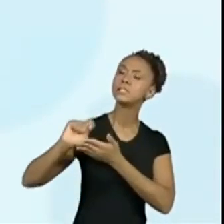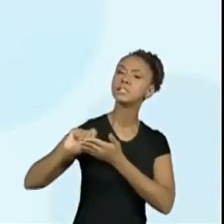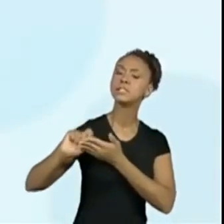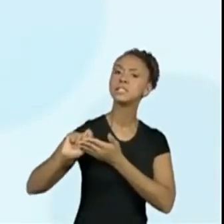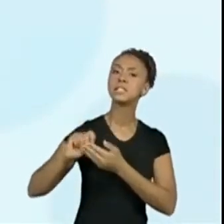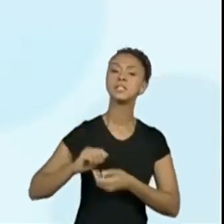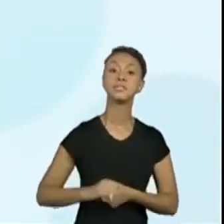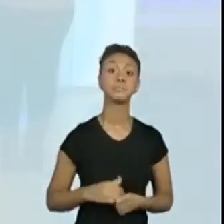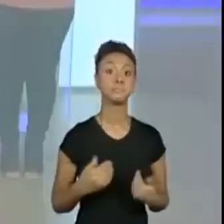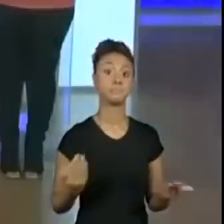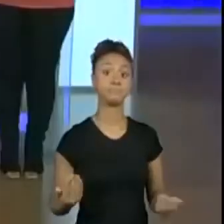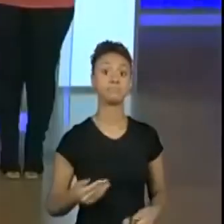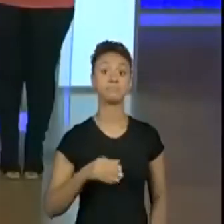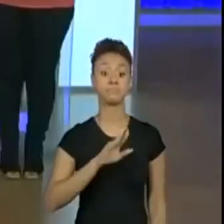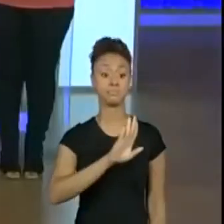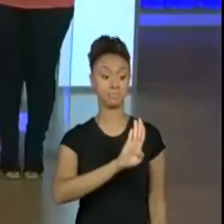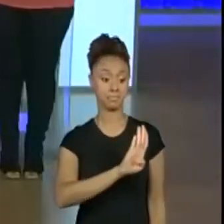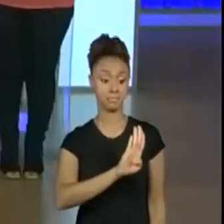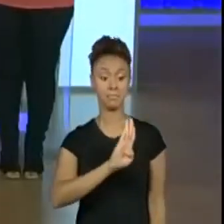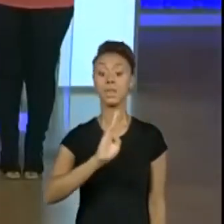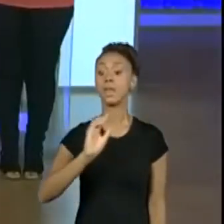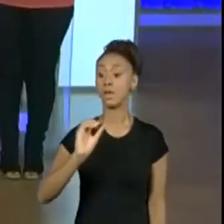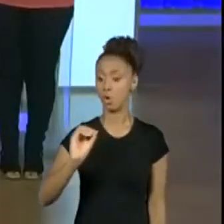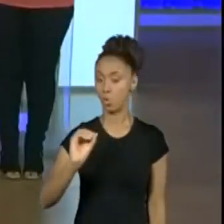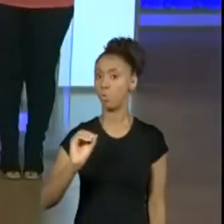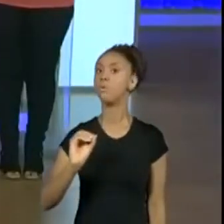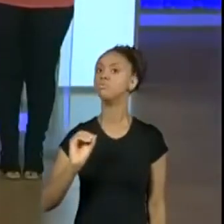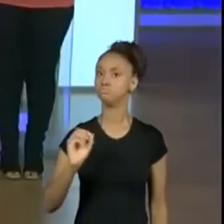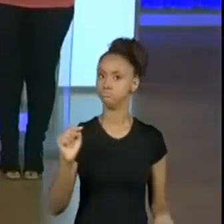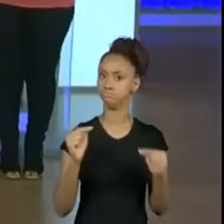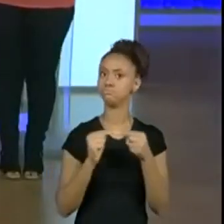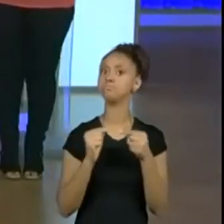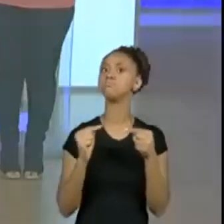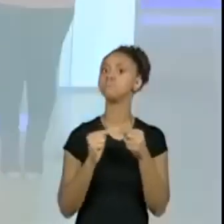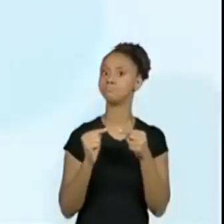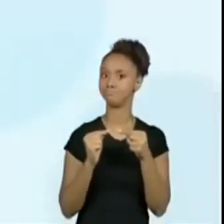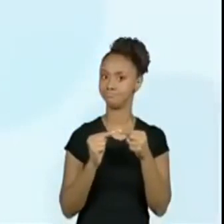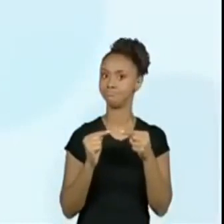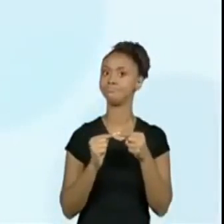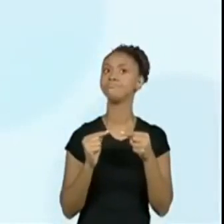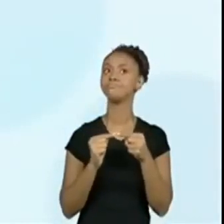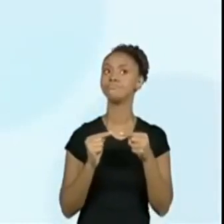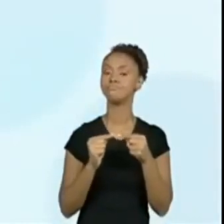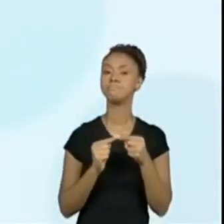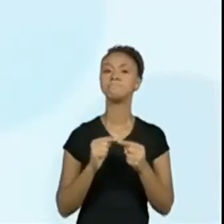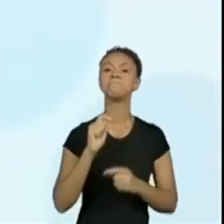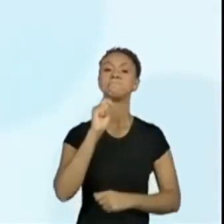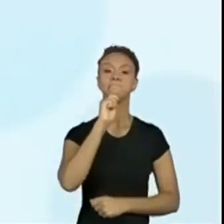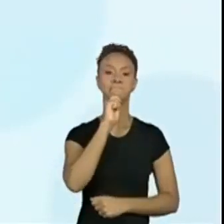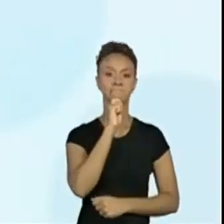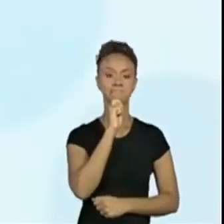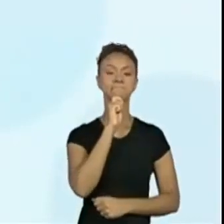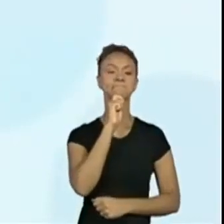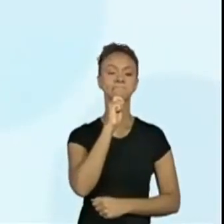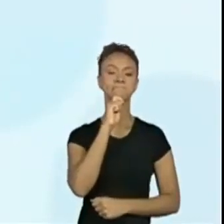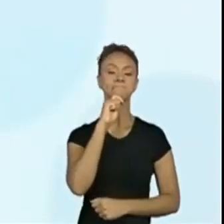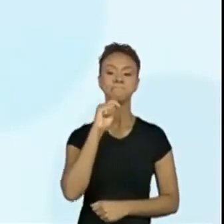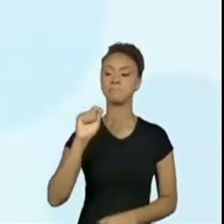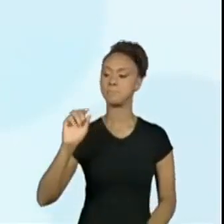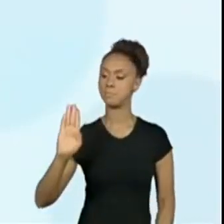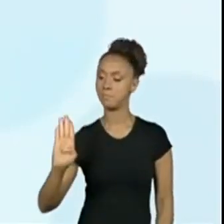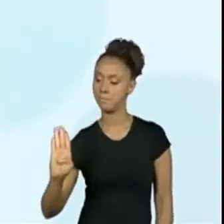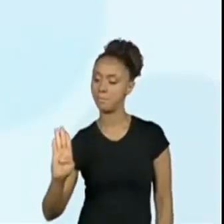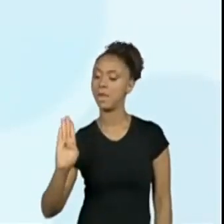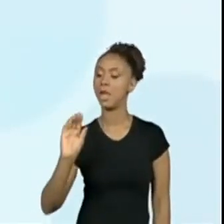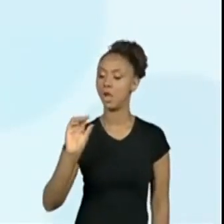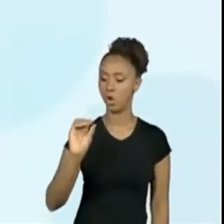O de bola, que é o bo, ajuda a escrever bo da boneca. Ah, então o B e o O de bola me ajuda a escrever o bo